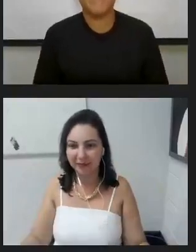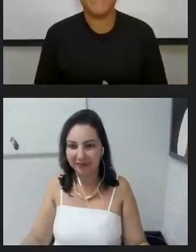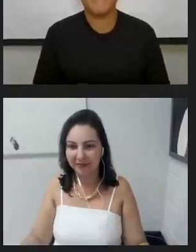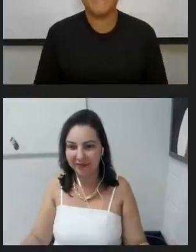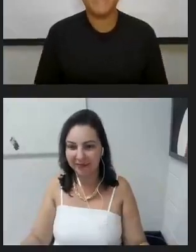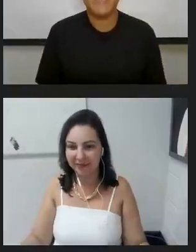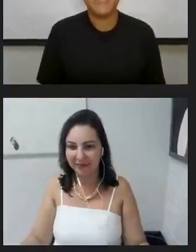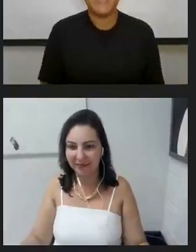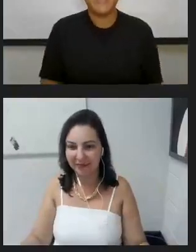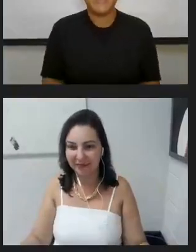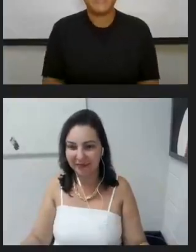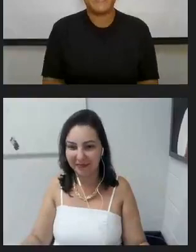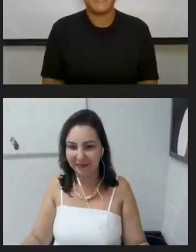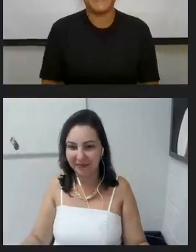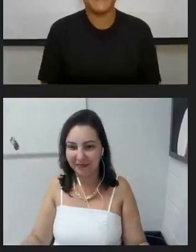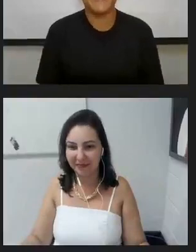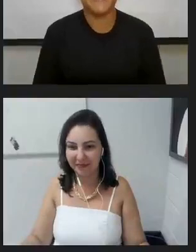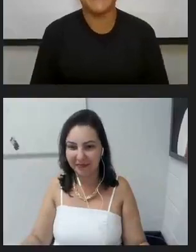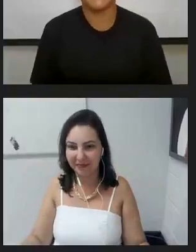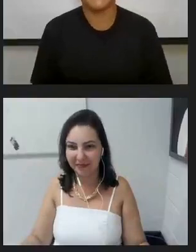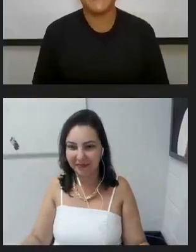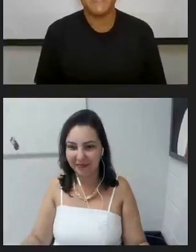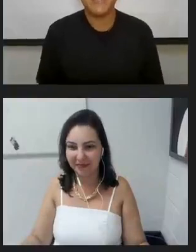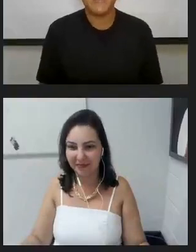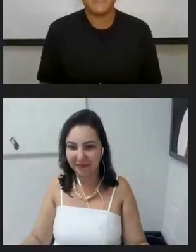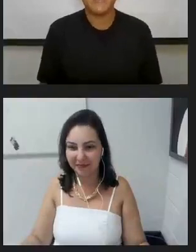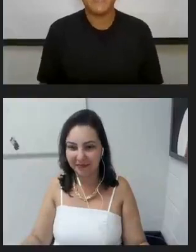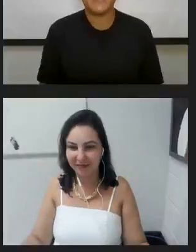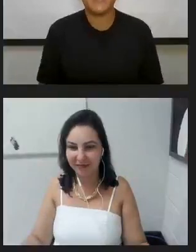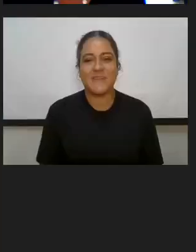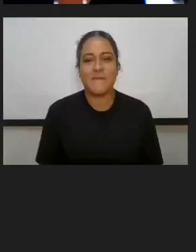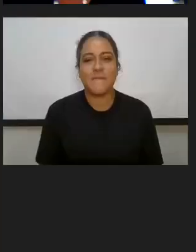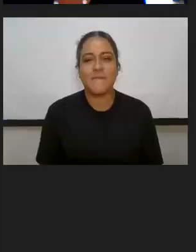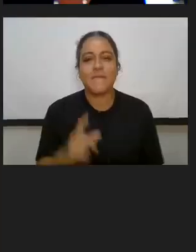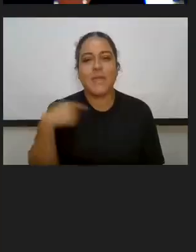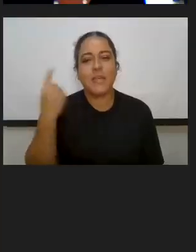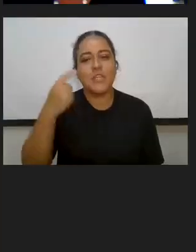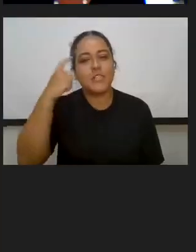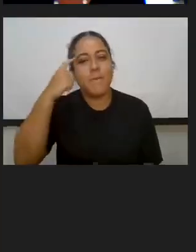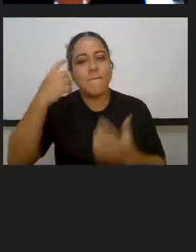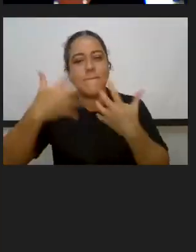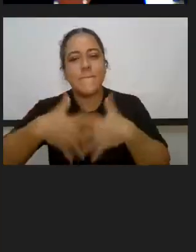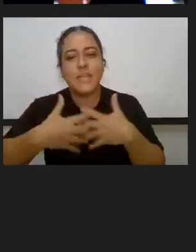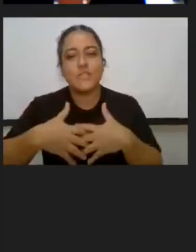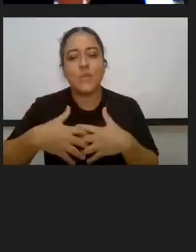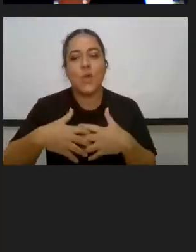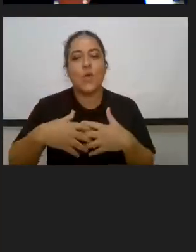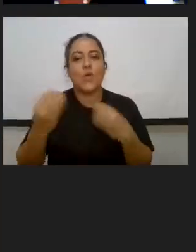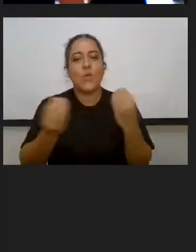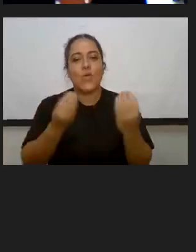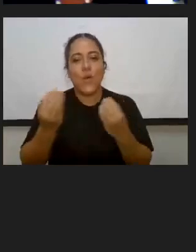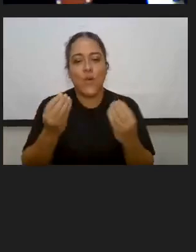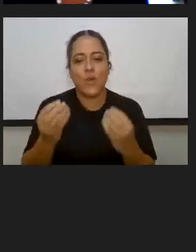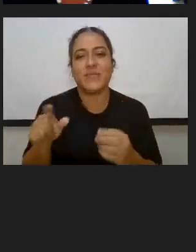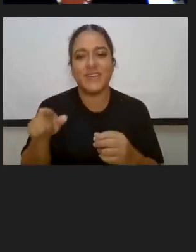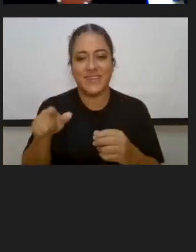um pouquinho do que a gente pensou a partir dessas reflexões que a Tatiana nos